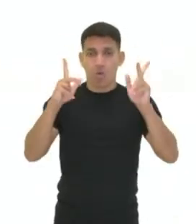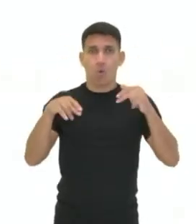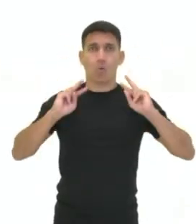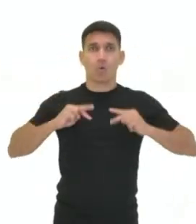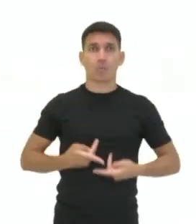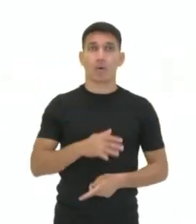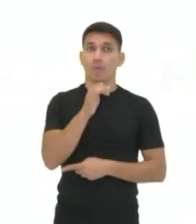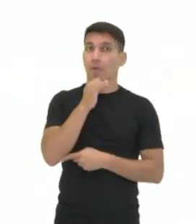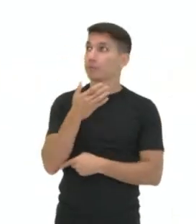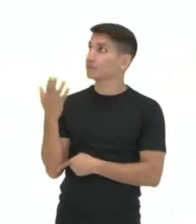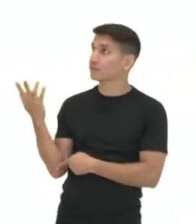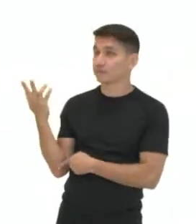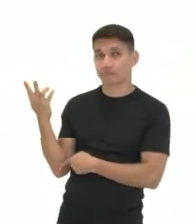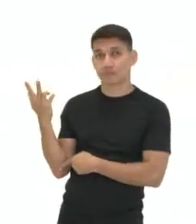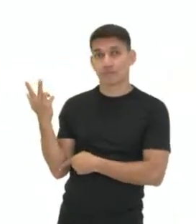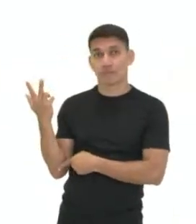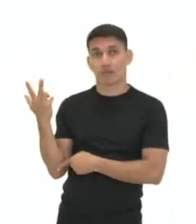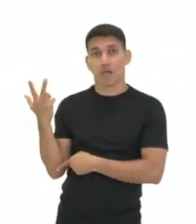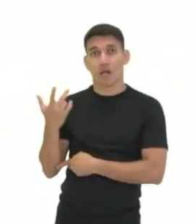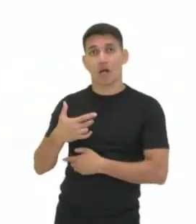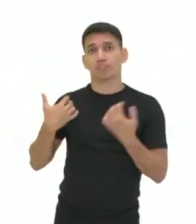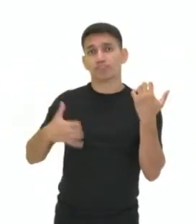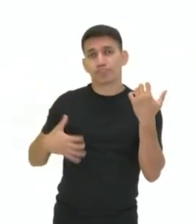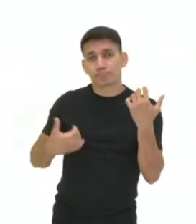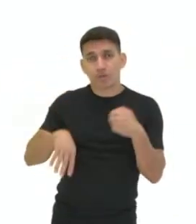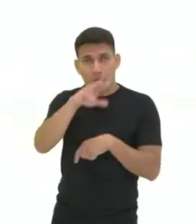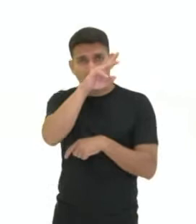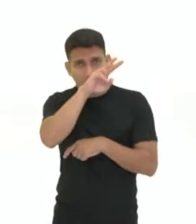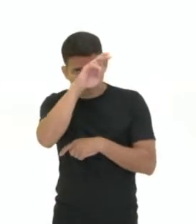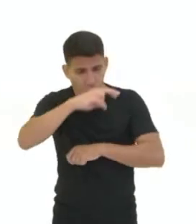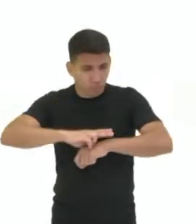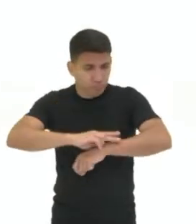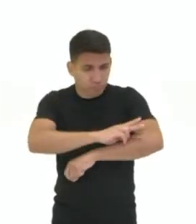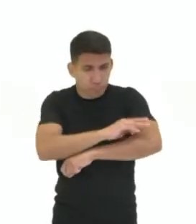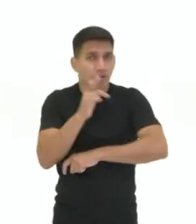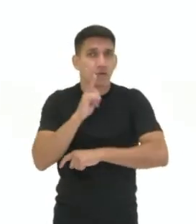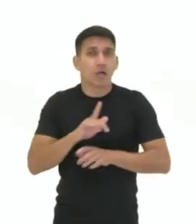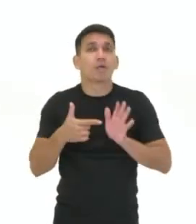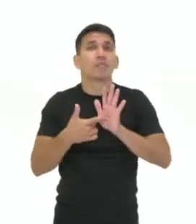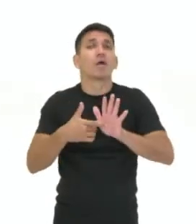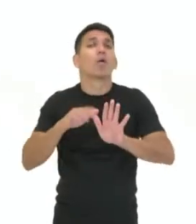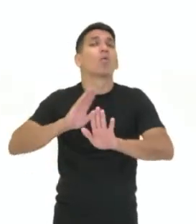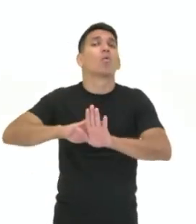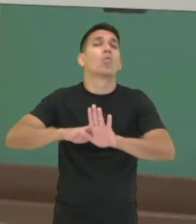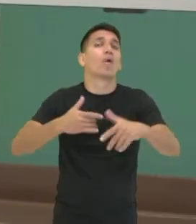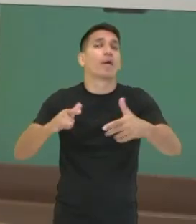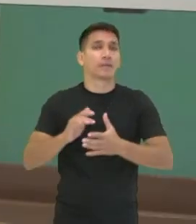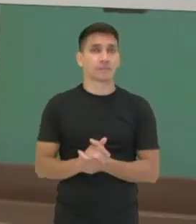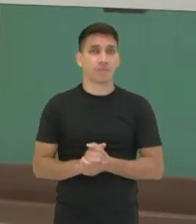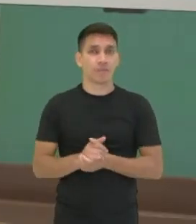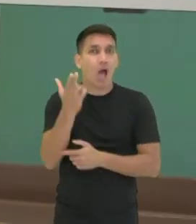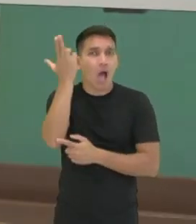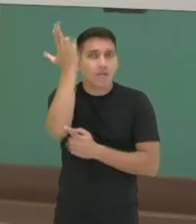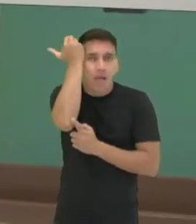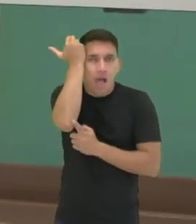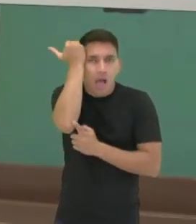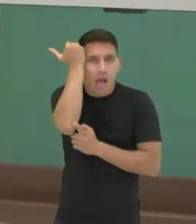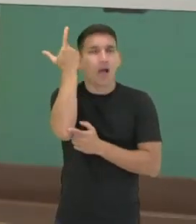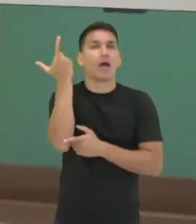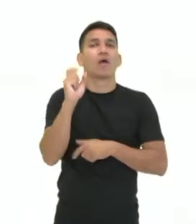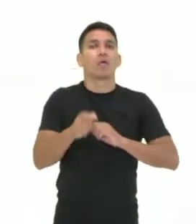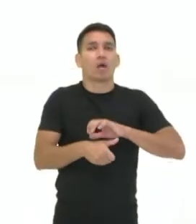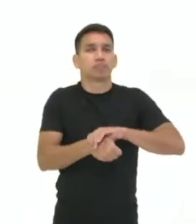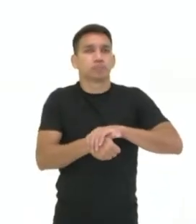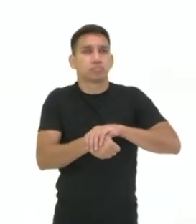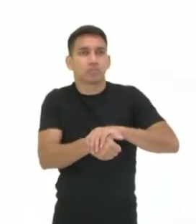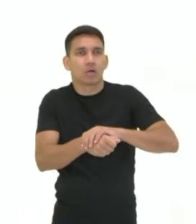cigarra e a formiga, que ensinam o valor do trabalho, a lebre e a raposa, que fala de ser constante, mais importante do que